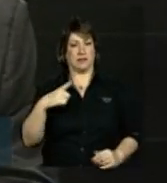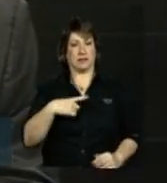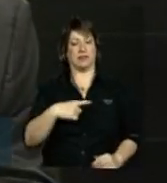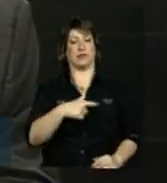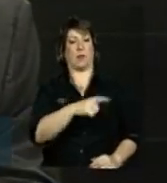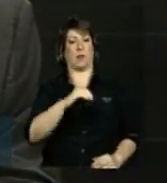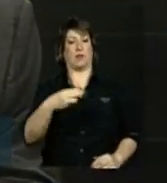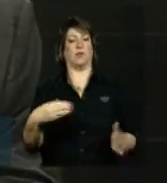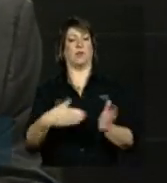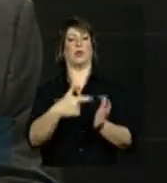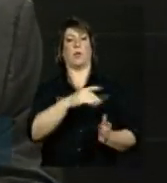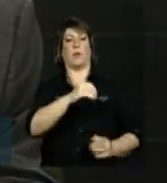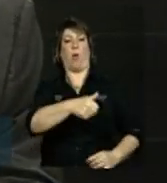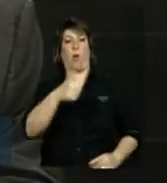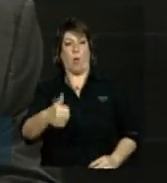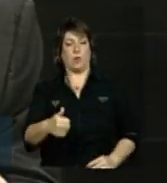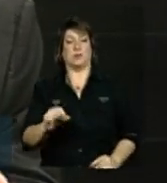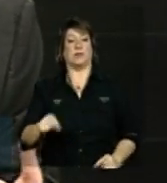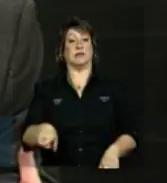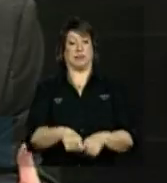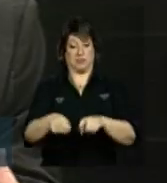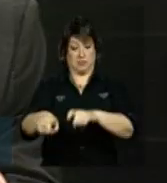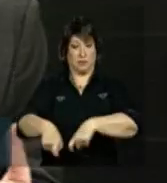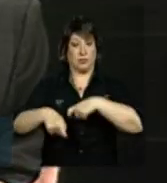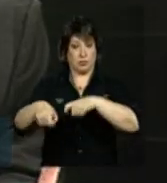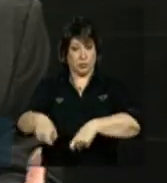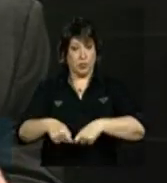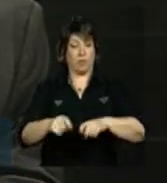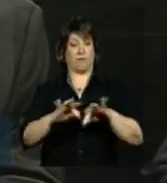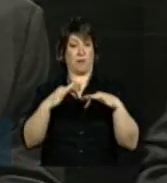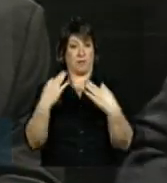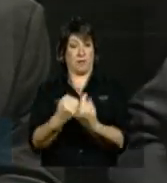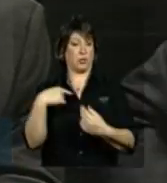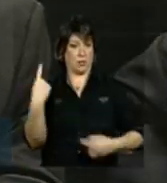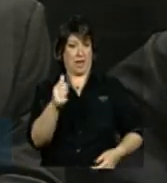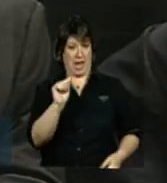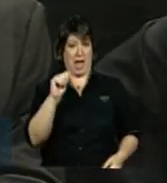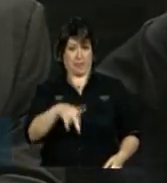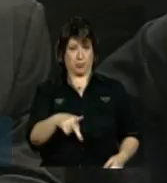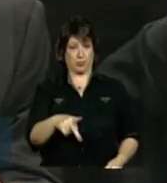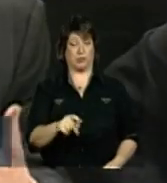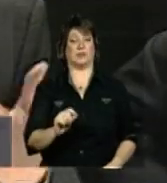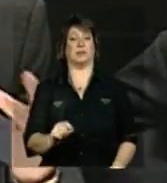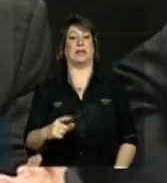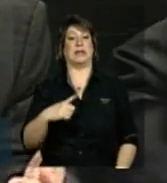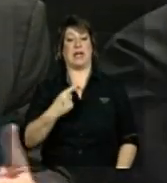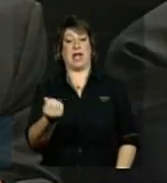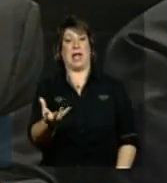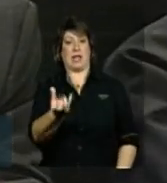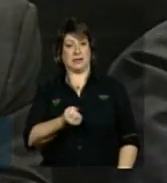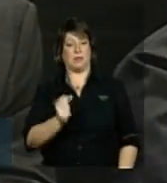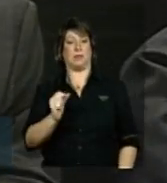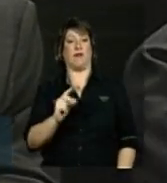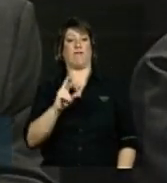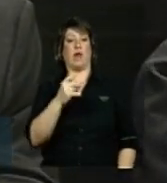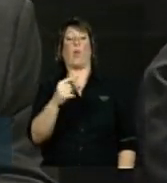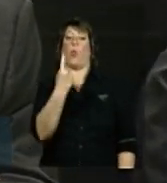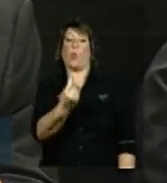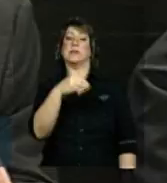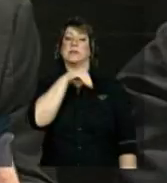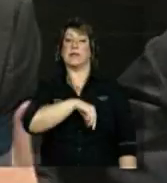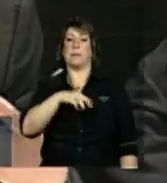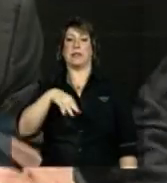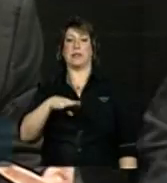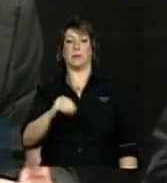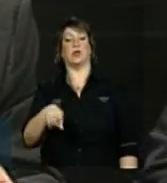por conta que os agricultores familiares aposentados recebem o valor de um salário mínimo, junto